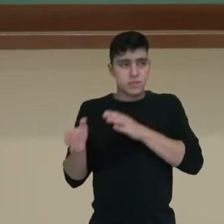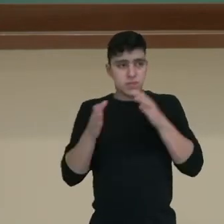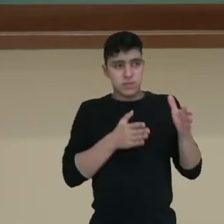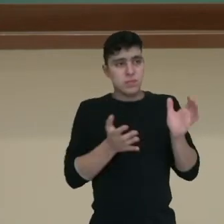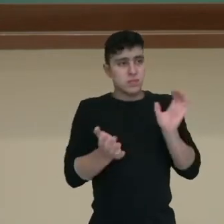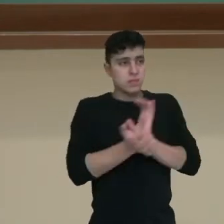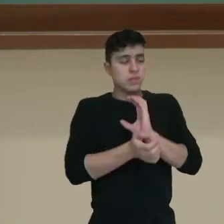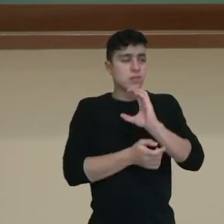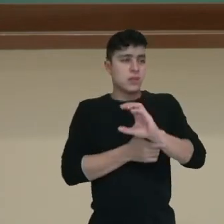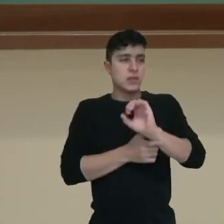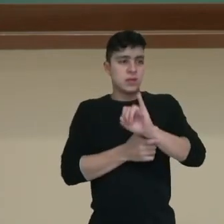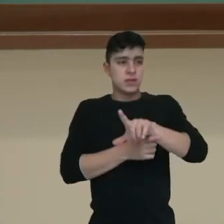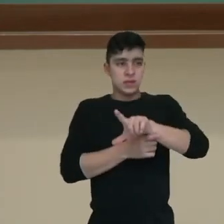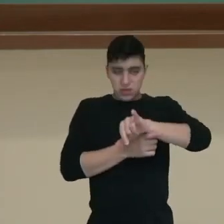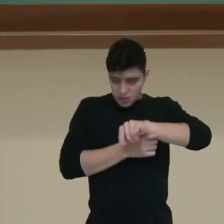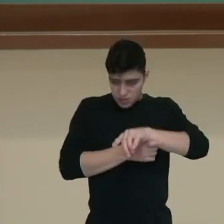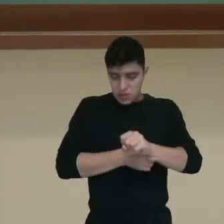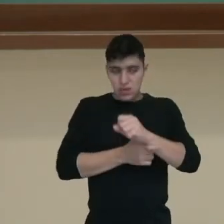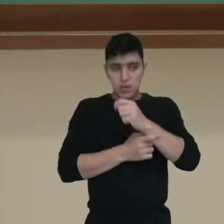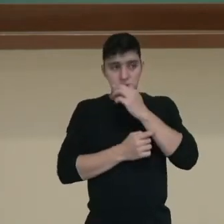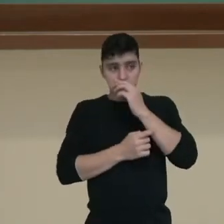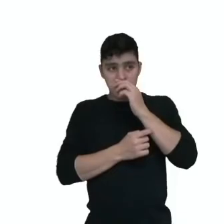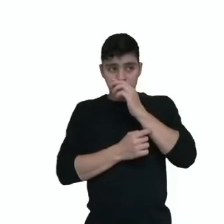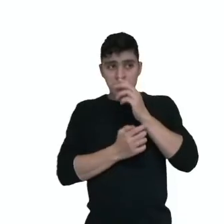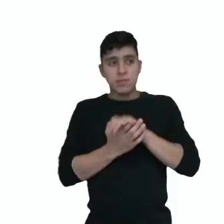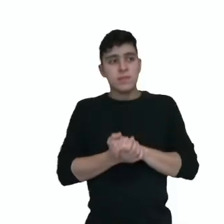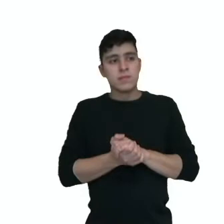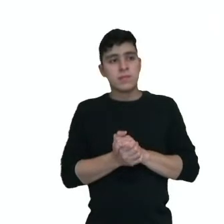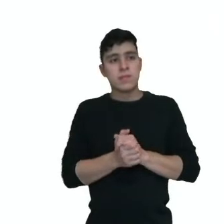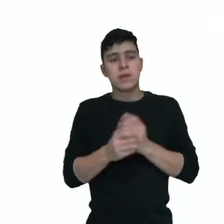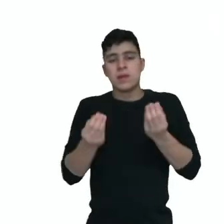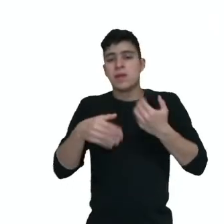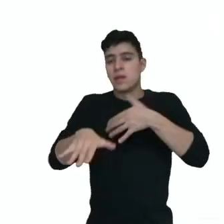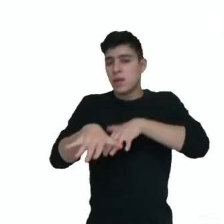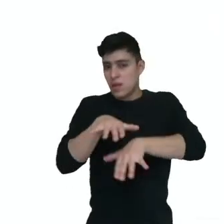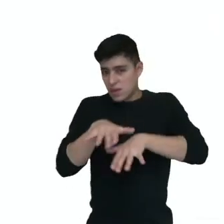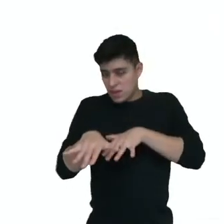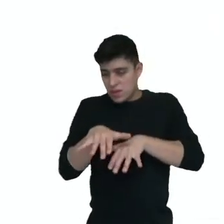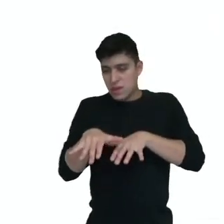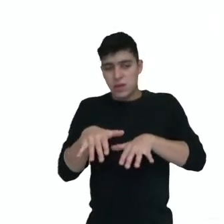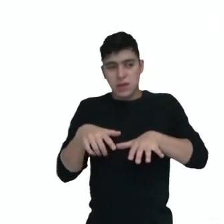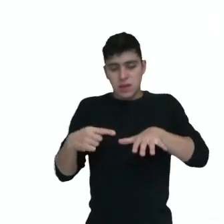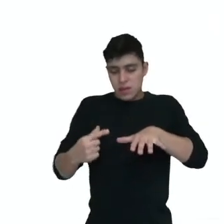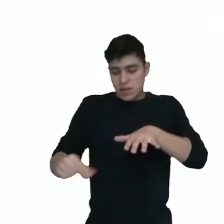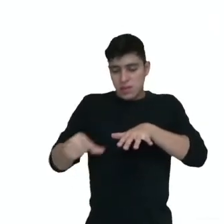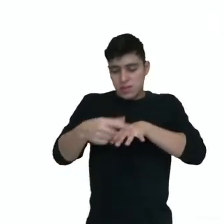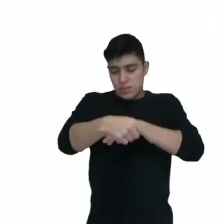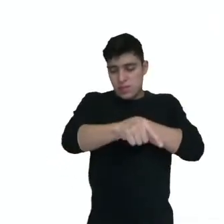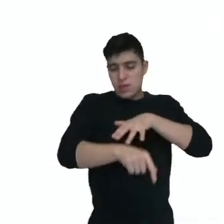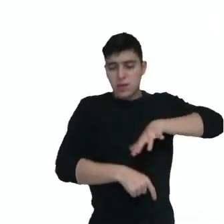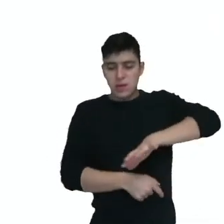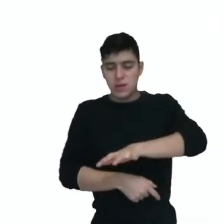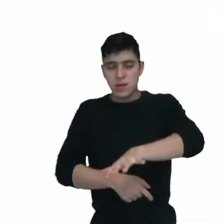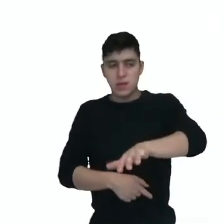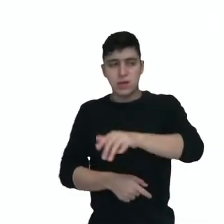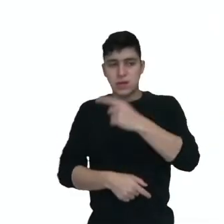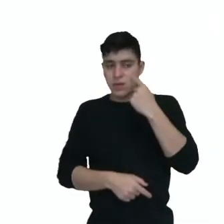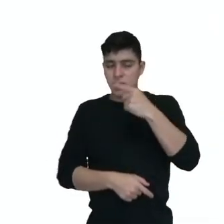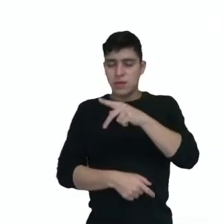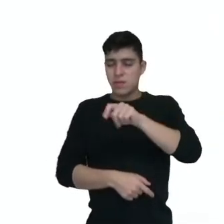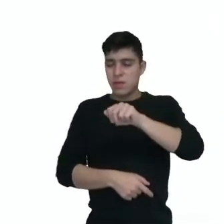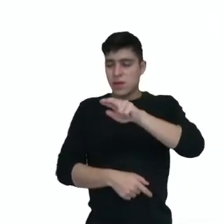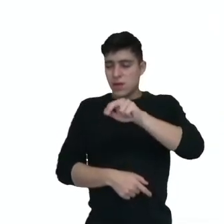dos ciliados, né, o ciliófora, que vão se locomover através de cílios. Aí entra o exemplo do paramécio, aquele que